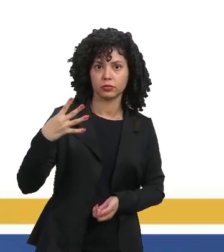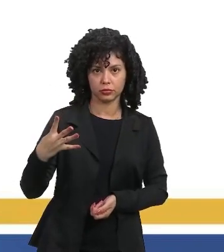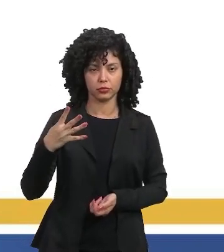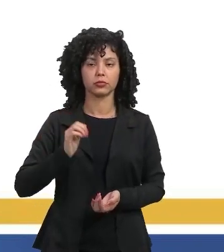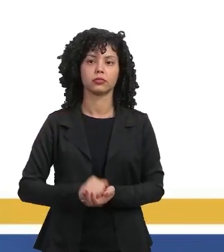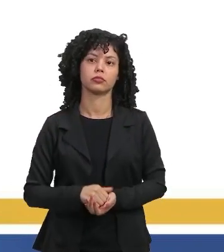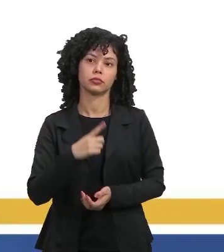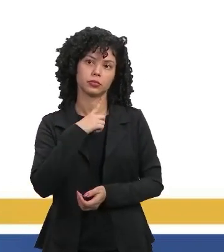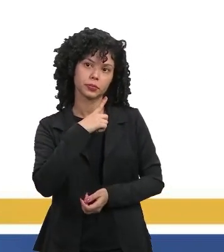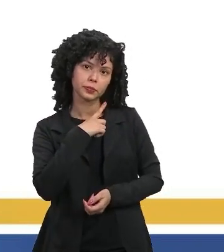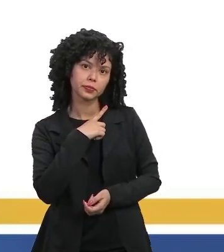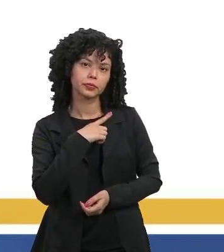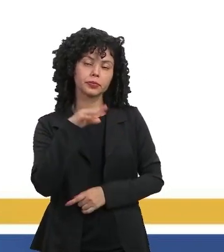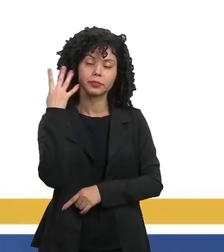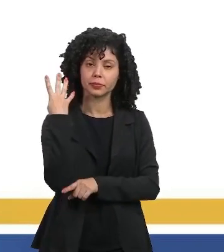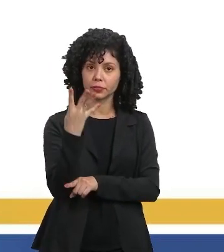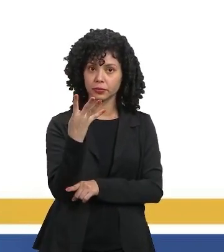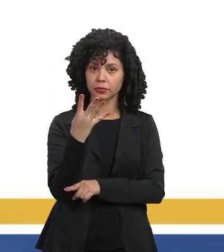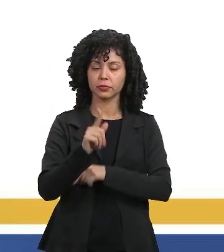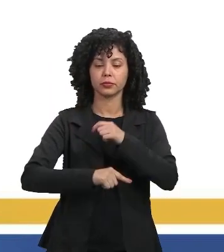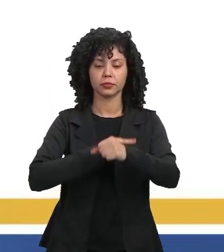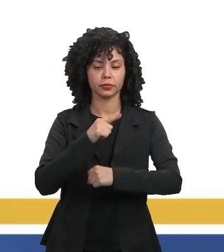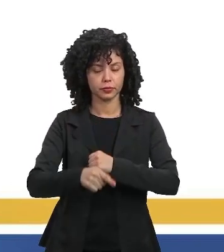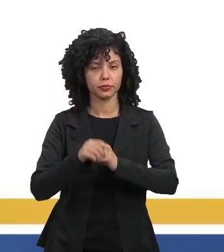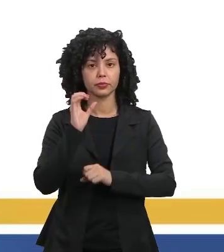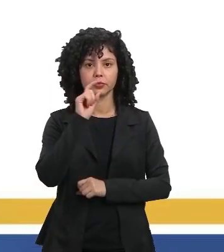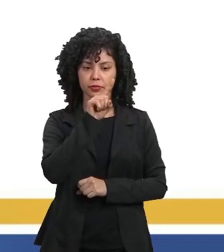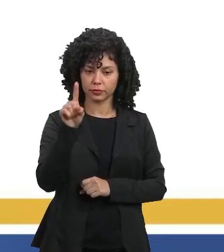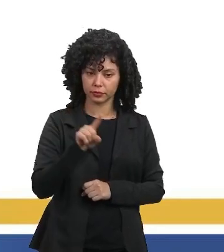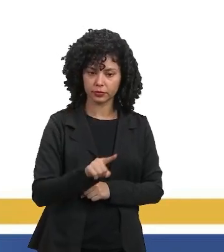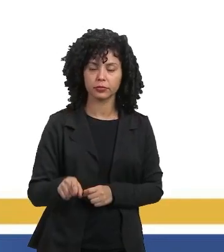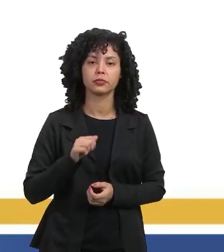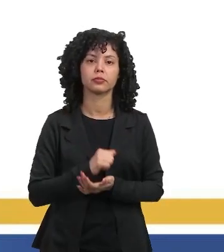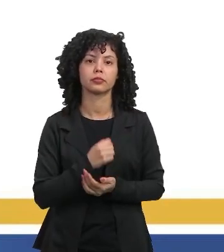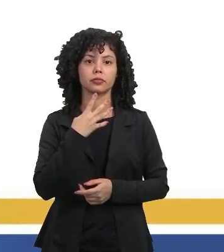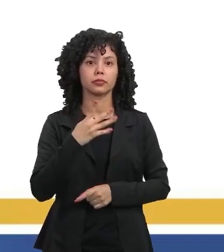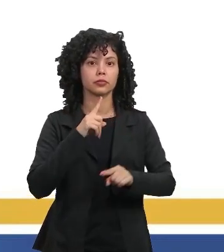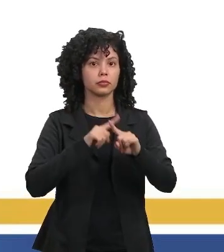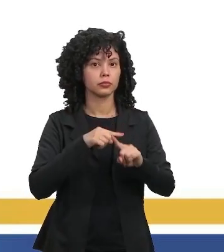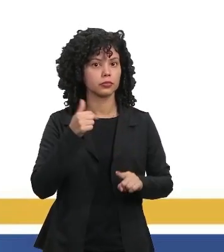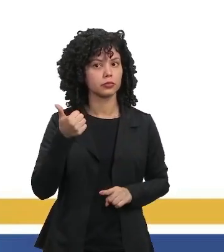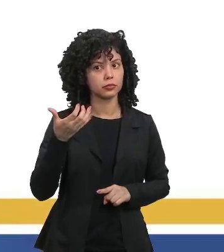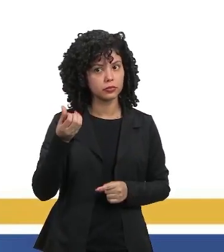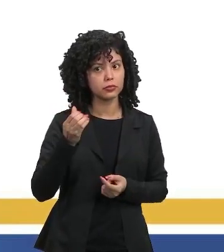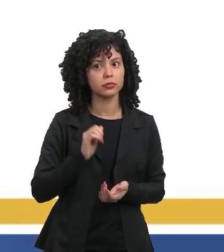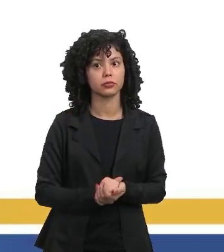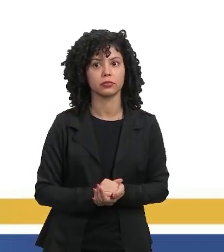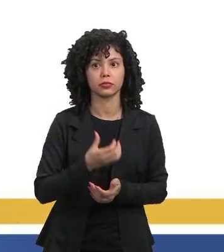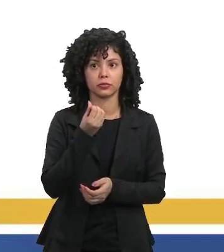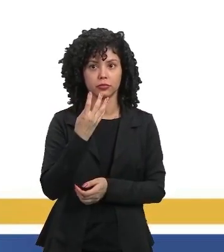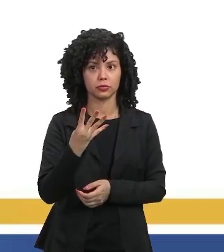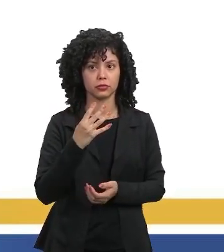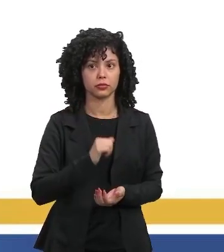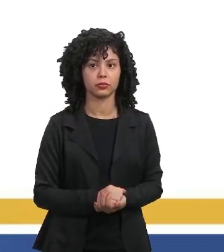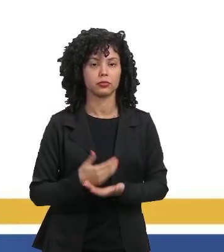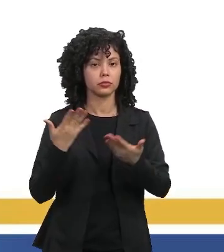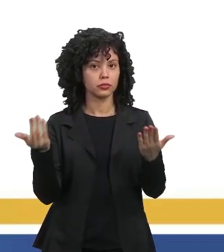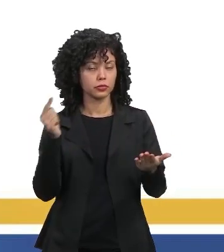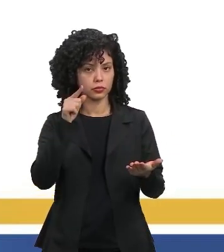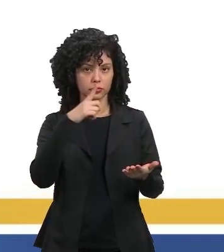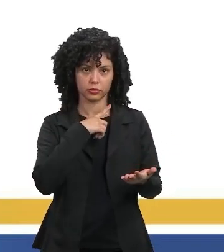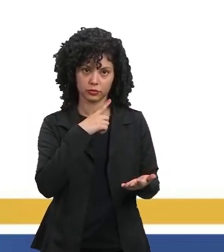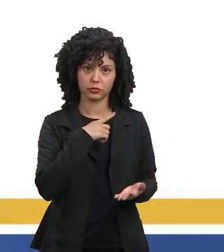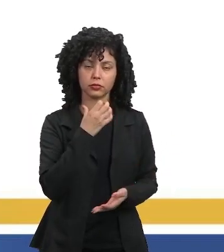finalmente, ela é composta por 4 átomos de Z. 4 vezes 16, 64. Então, você vai